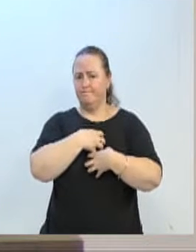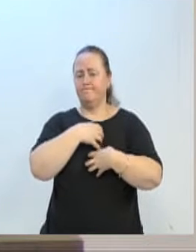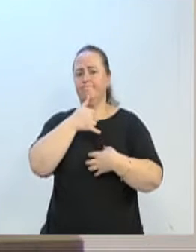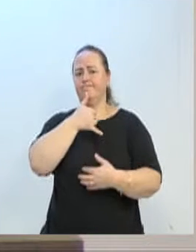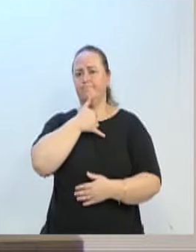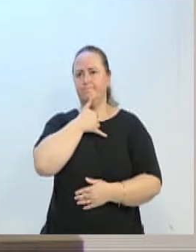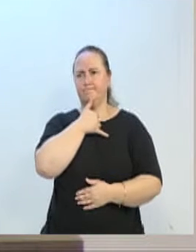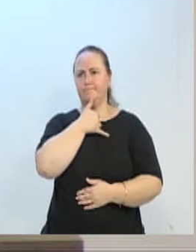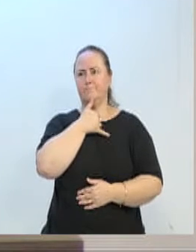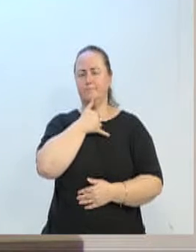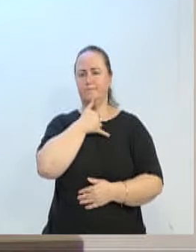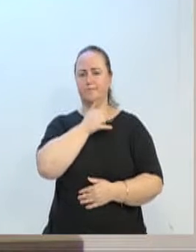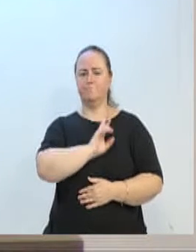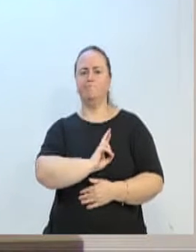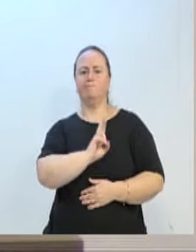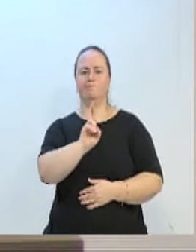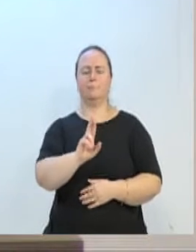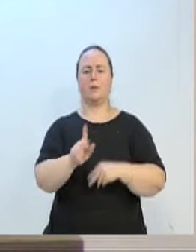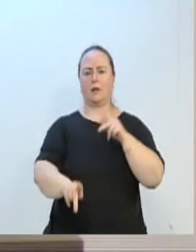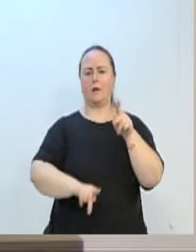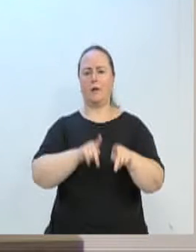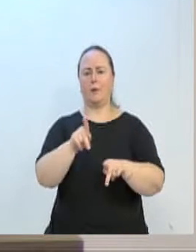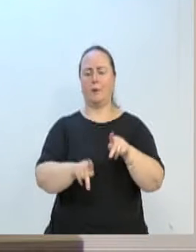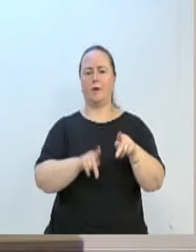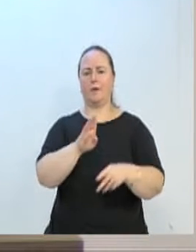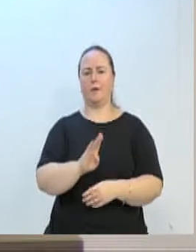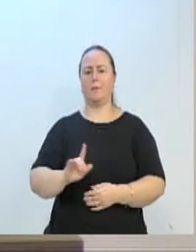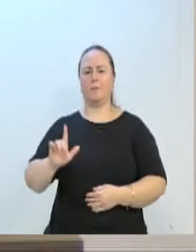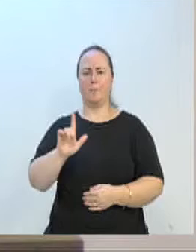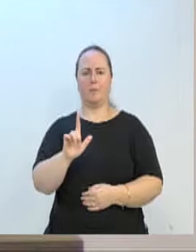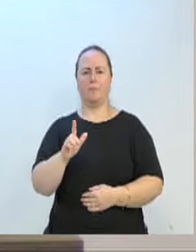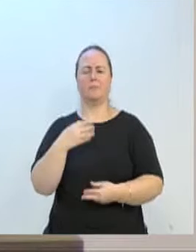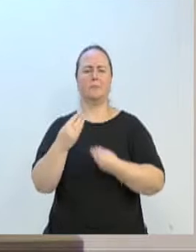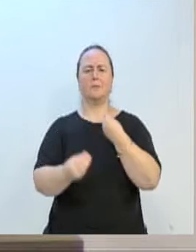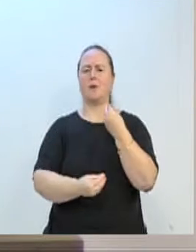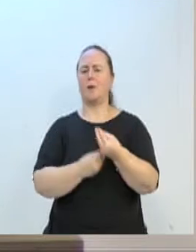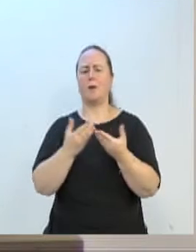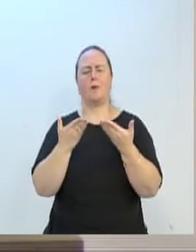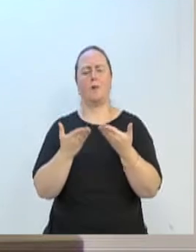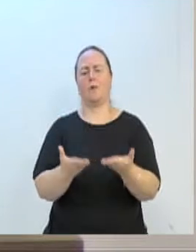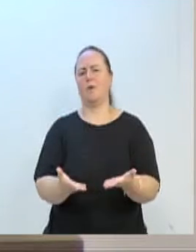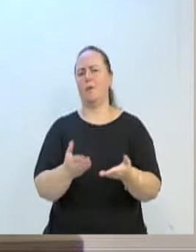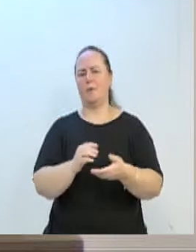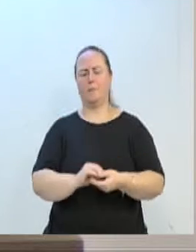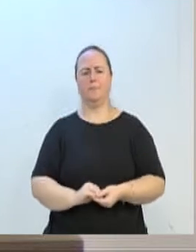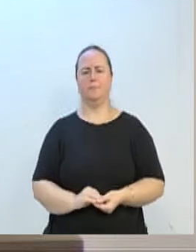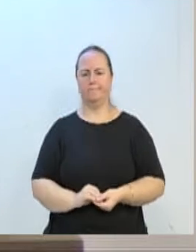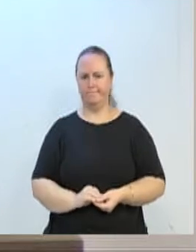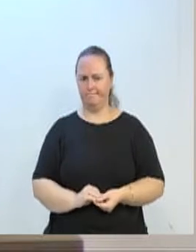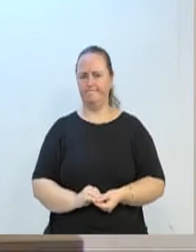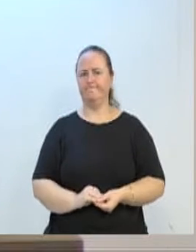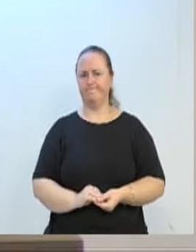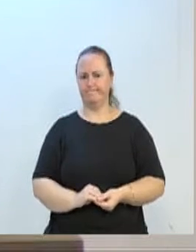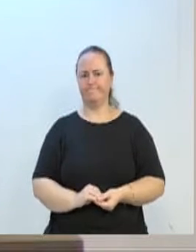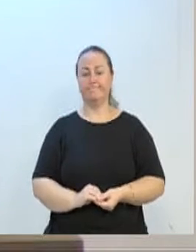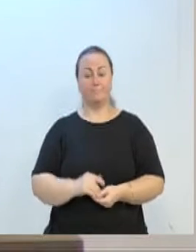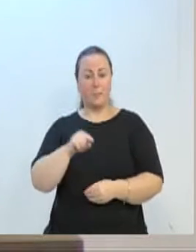entristeceu muito. Como representante do povo de Blumenau, não podia deixar de tocar nesse assunto, na verdade tocar nessa ferida, porque essa é